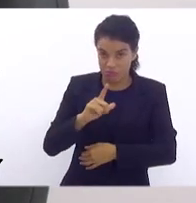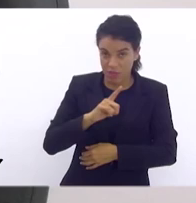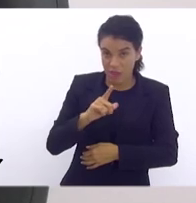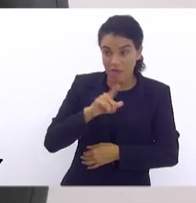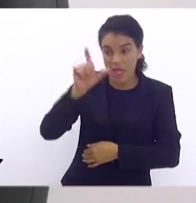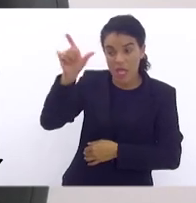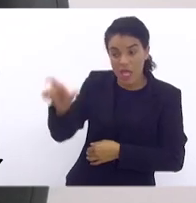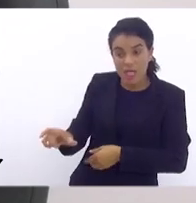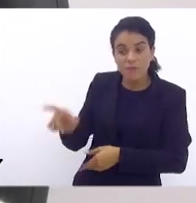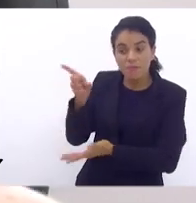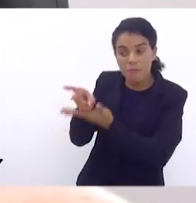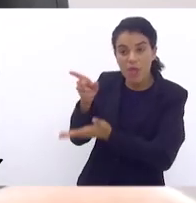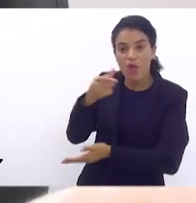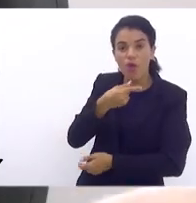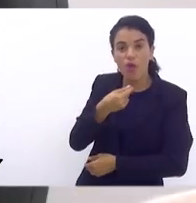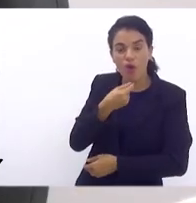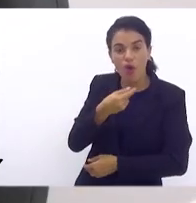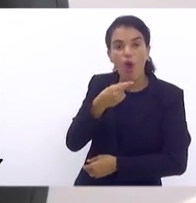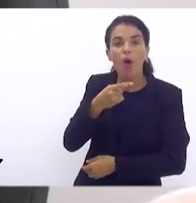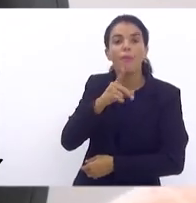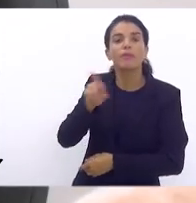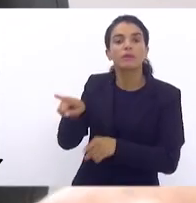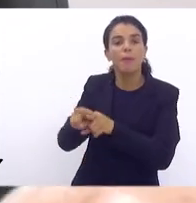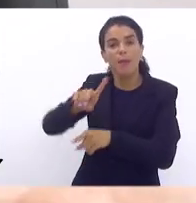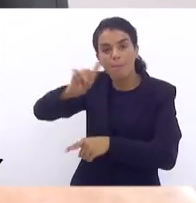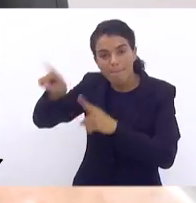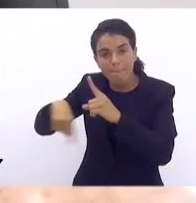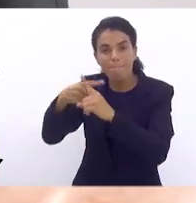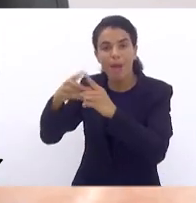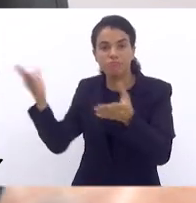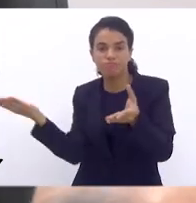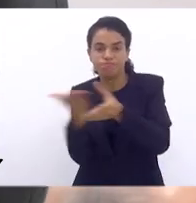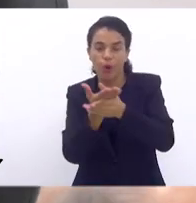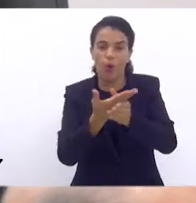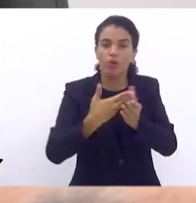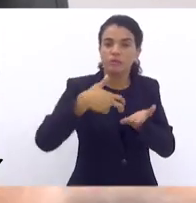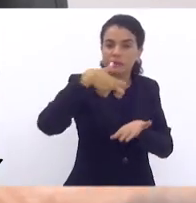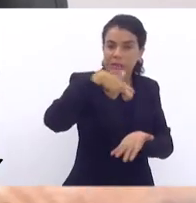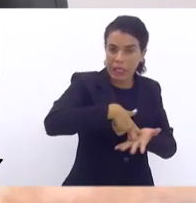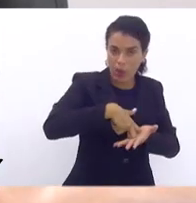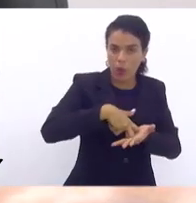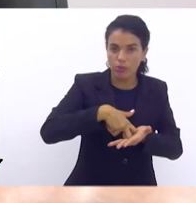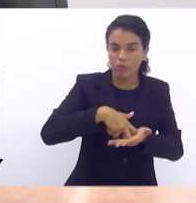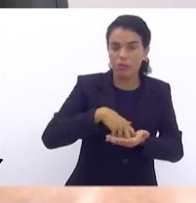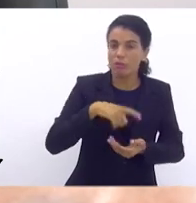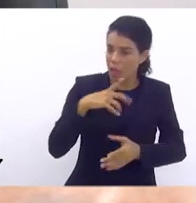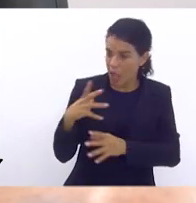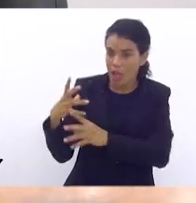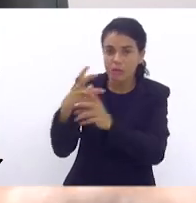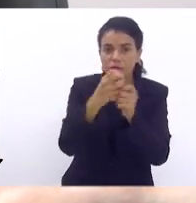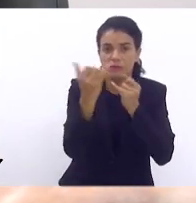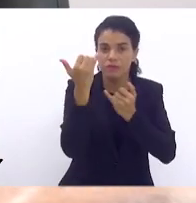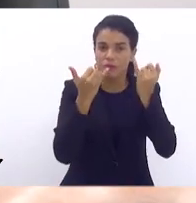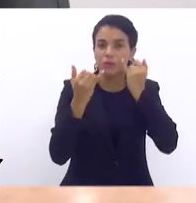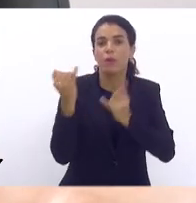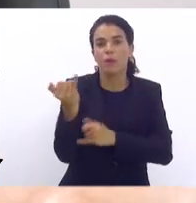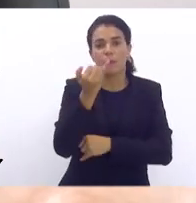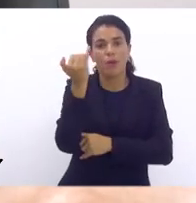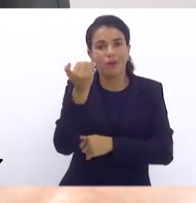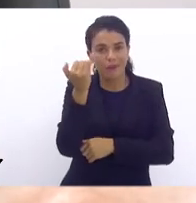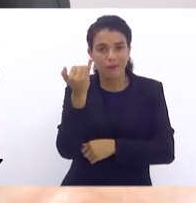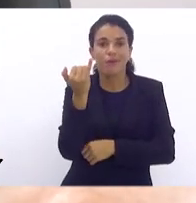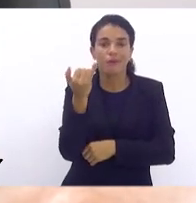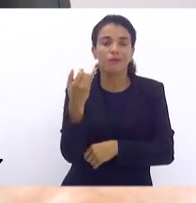e esse indivíduo já responder pro pessoalmente e ser condenado esses dados pra gente é importante porque ele já